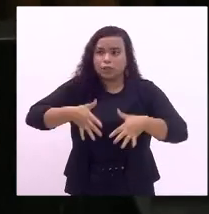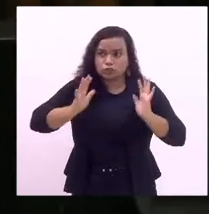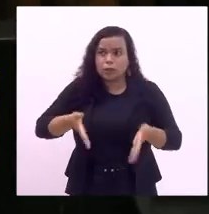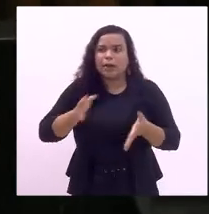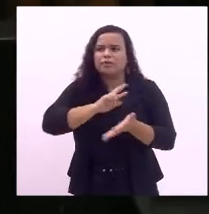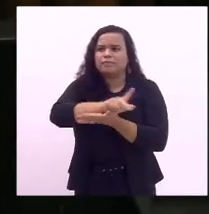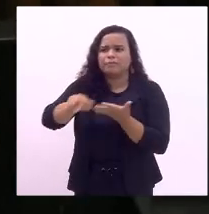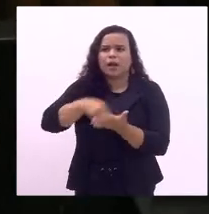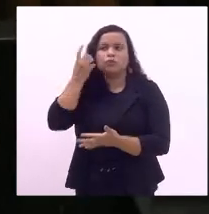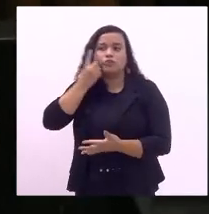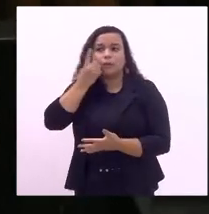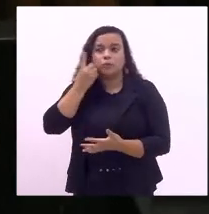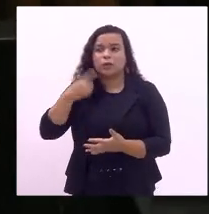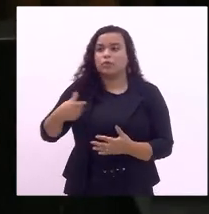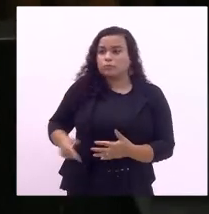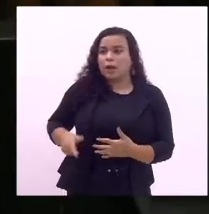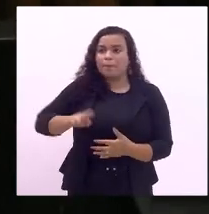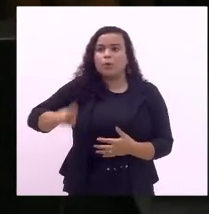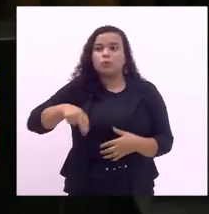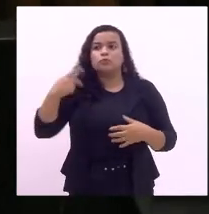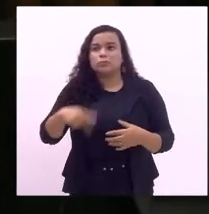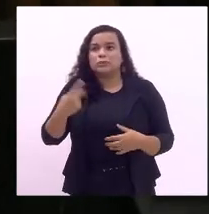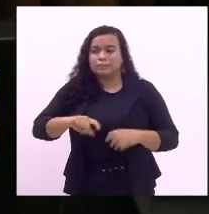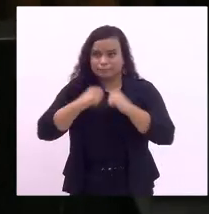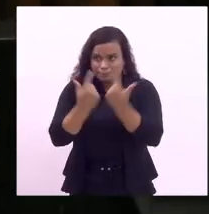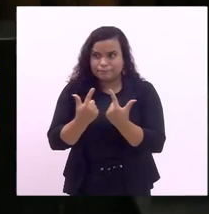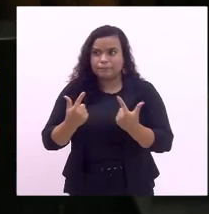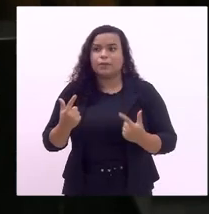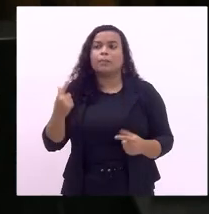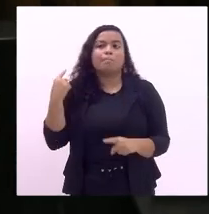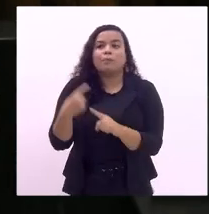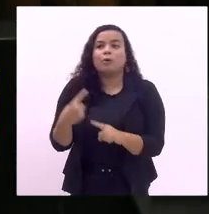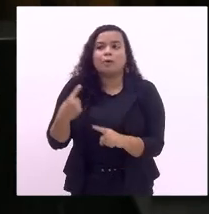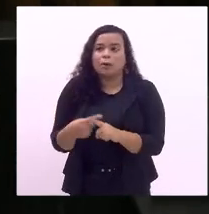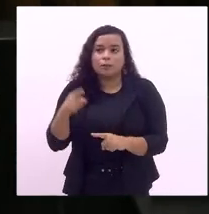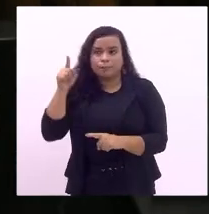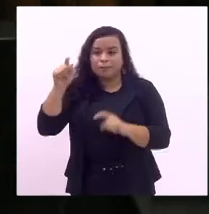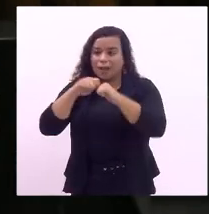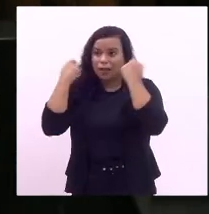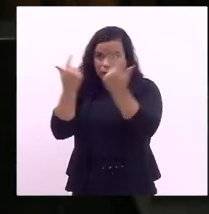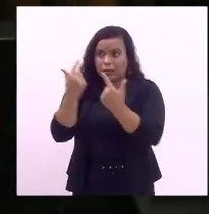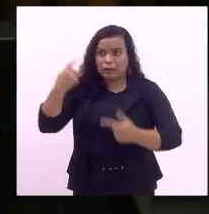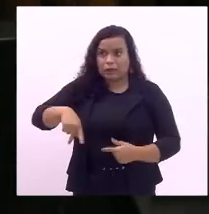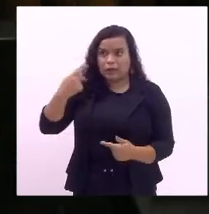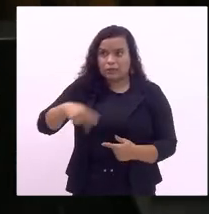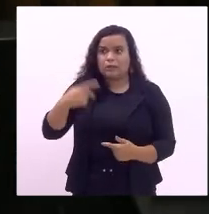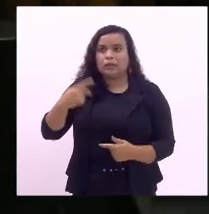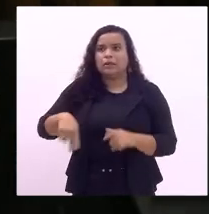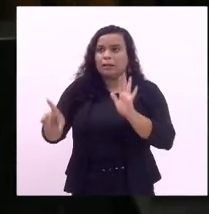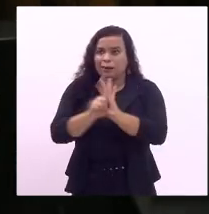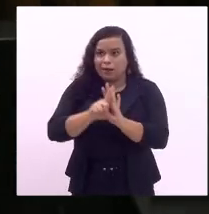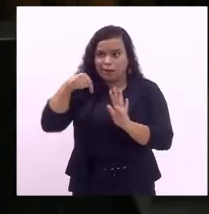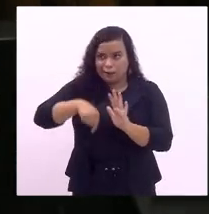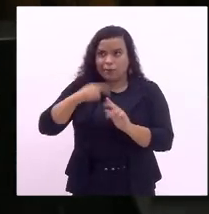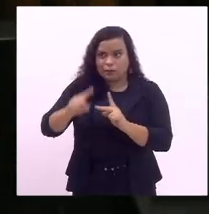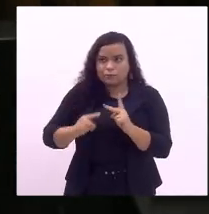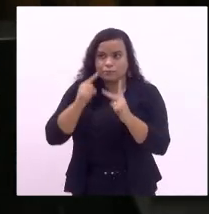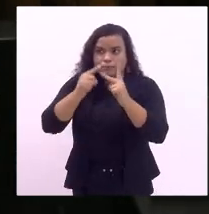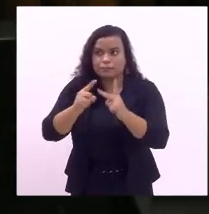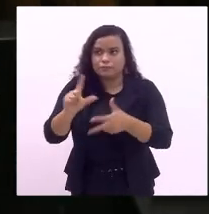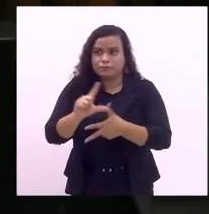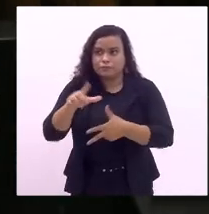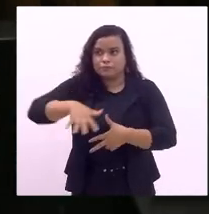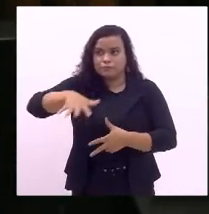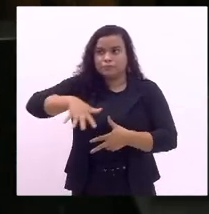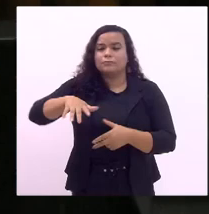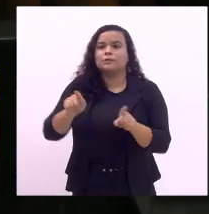outros deputados armamentistas dessa casa. Por quê? A Assembleia Legislativa, nessa legislatura e na próxima,